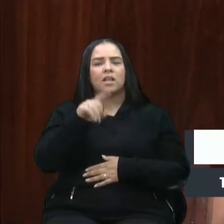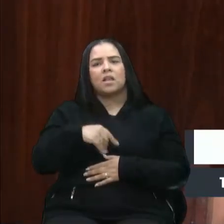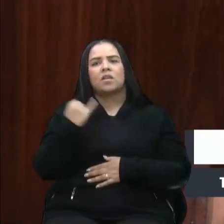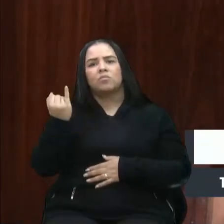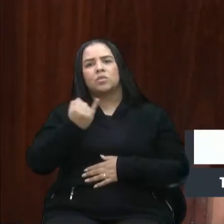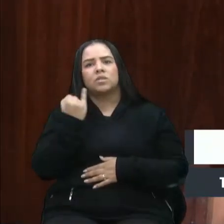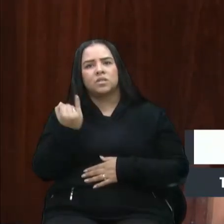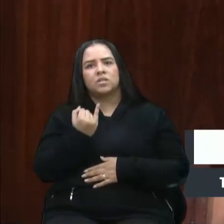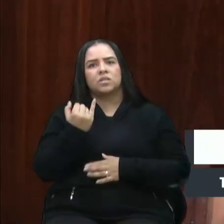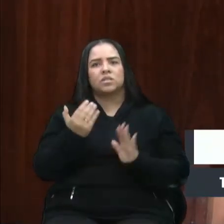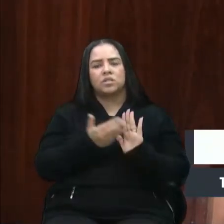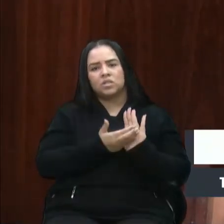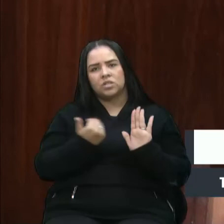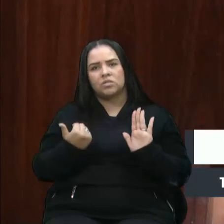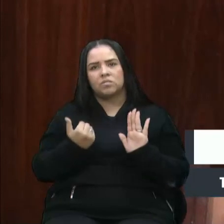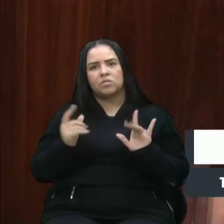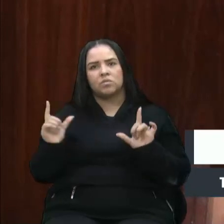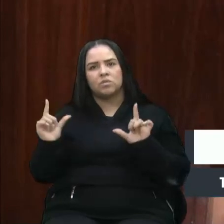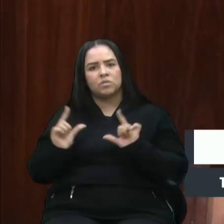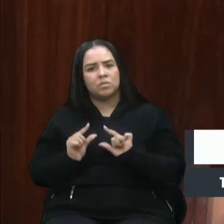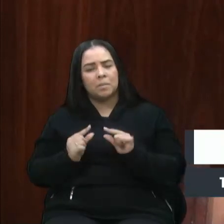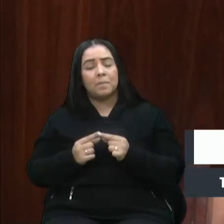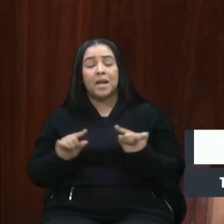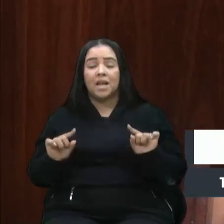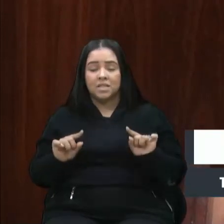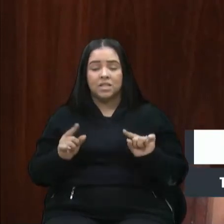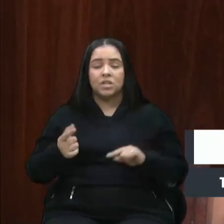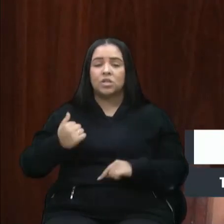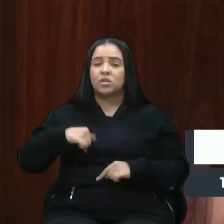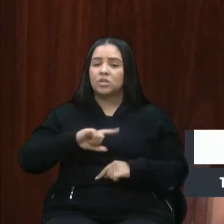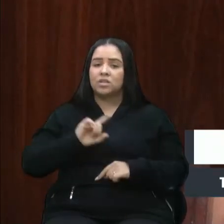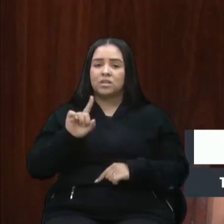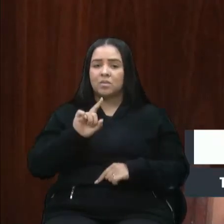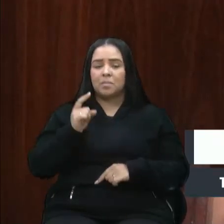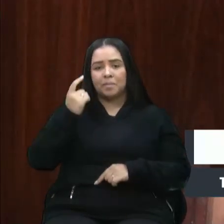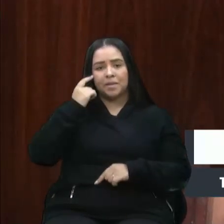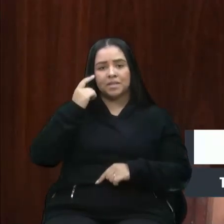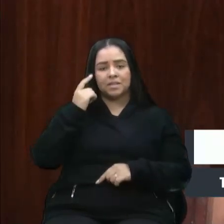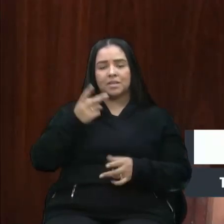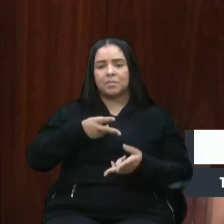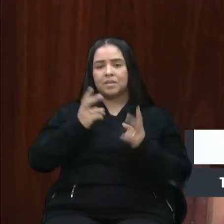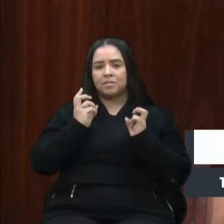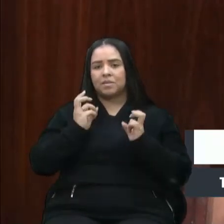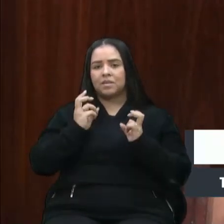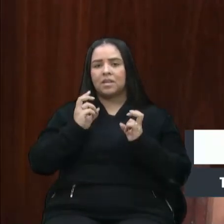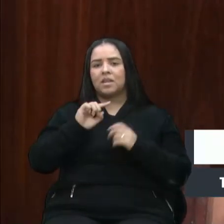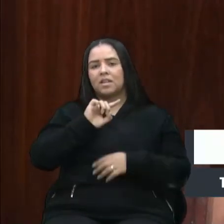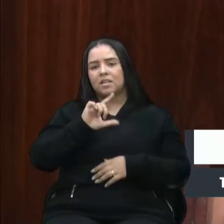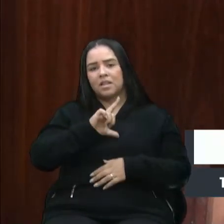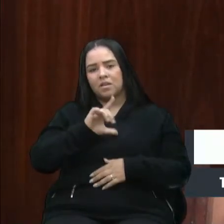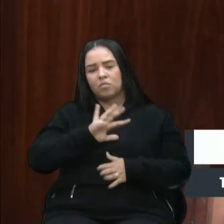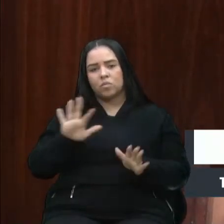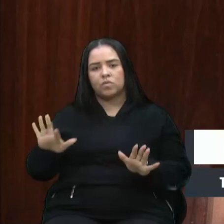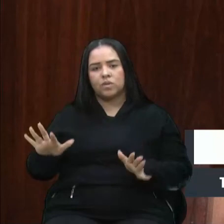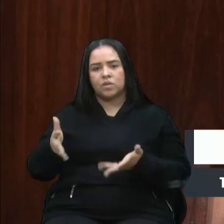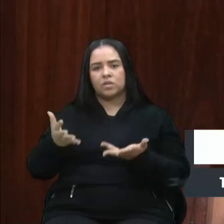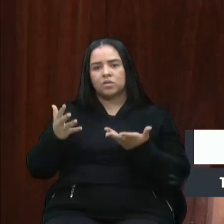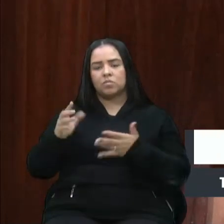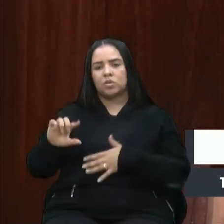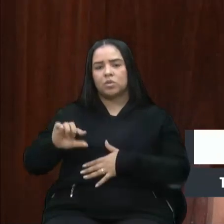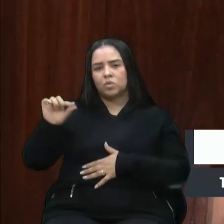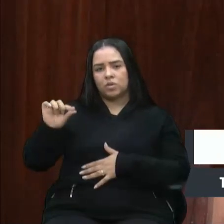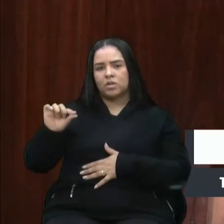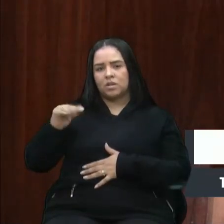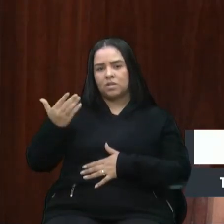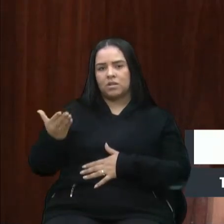retirar para diminuir e tal mas a gente não para para perceber que tudo isso é motivado a uma escolha